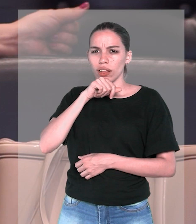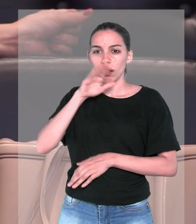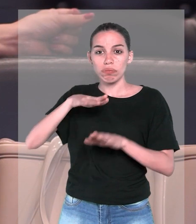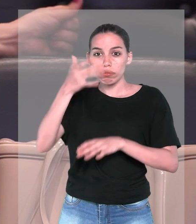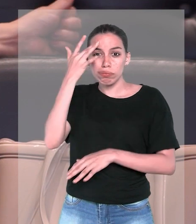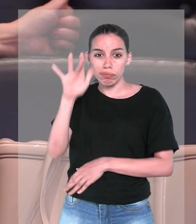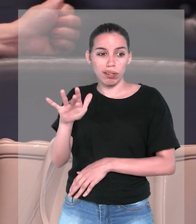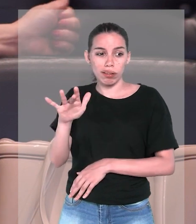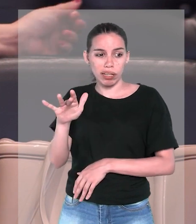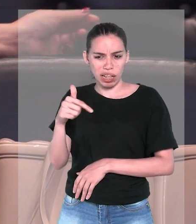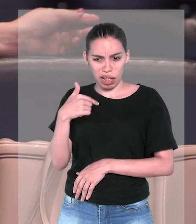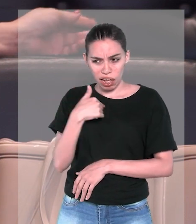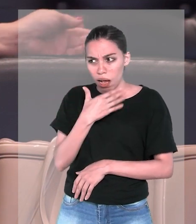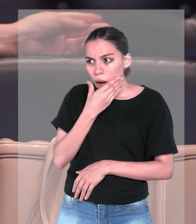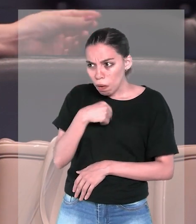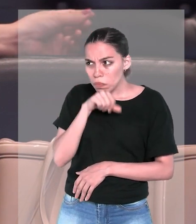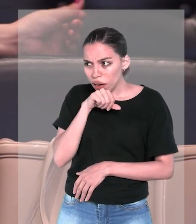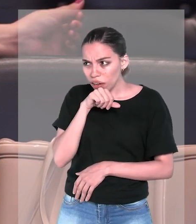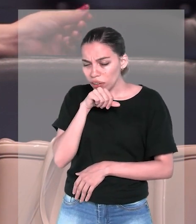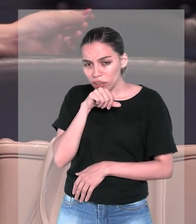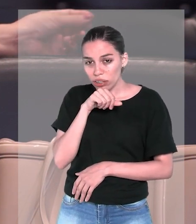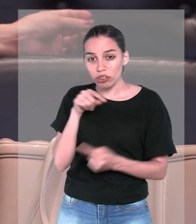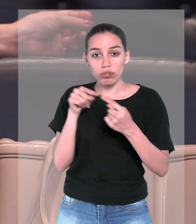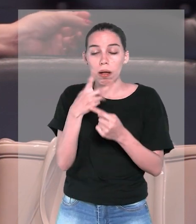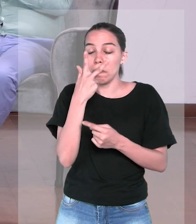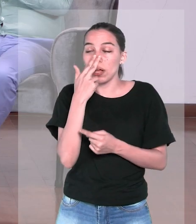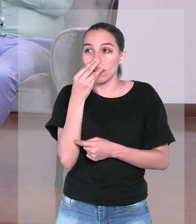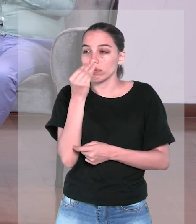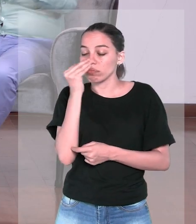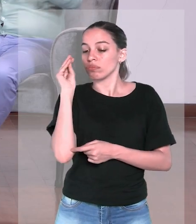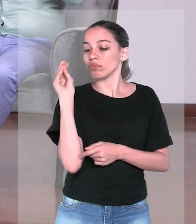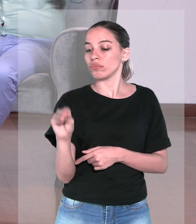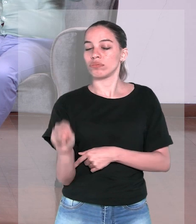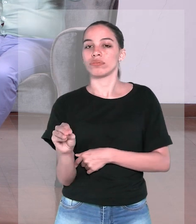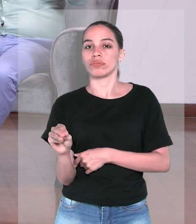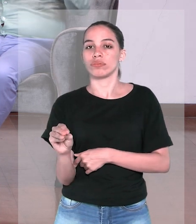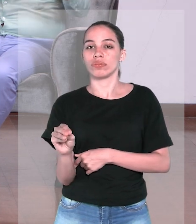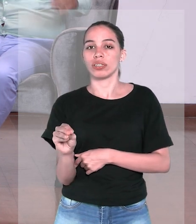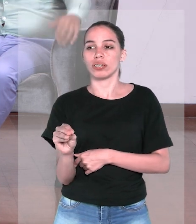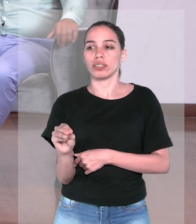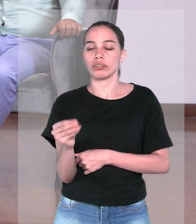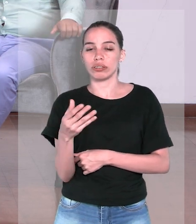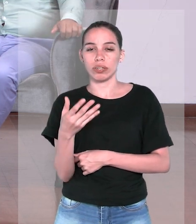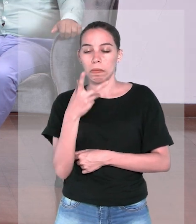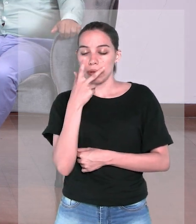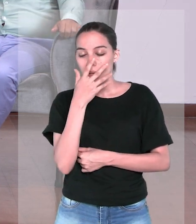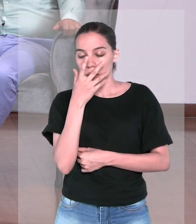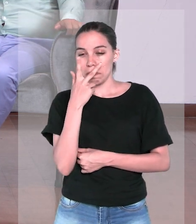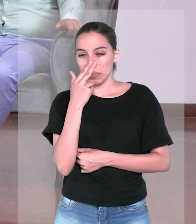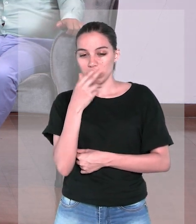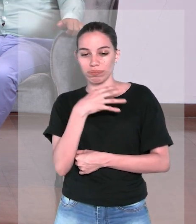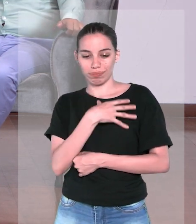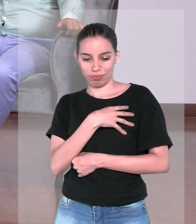uma espectadora acena em concordância com Hugo. Então, cognitivamente, a geração do quarto ela não vai ter grandes problemas. A